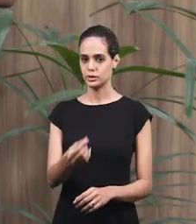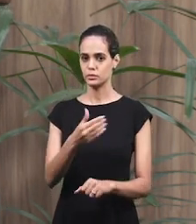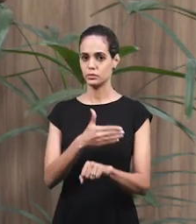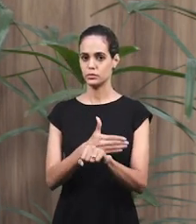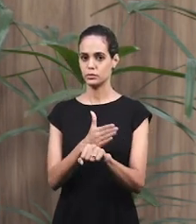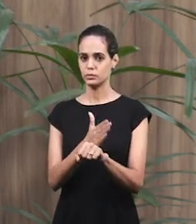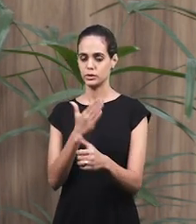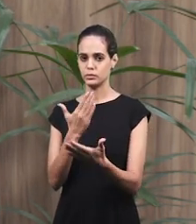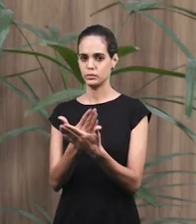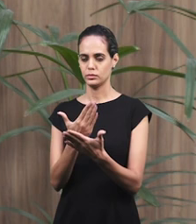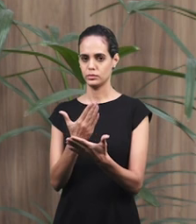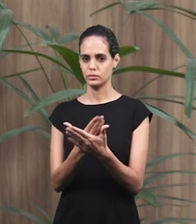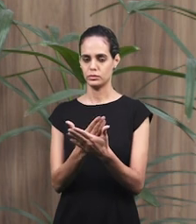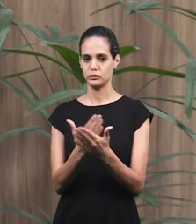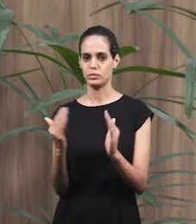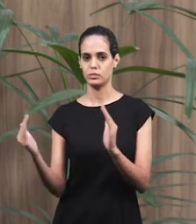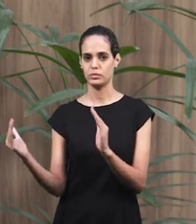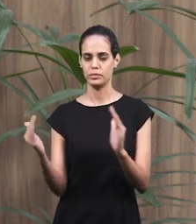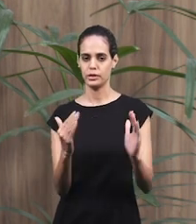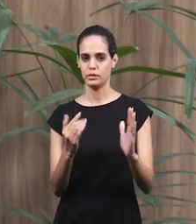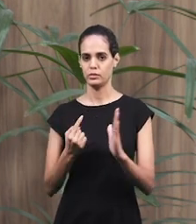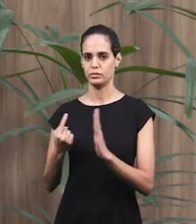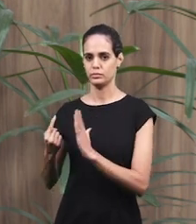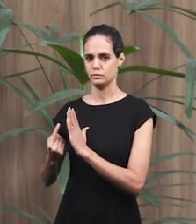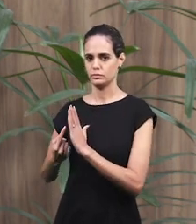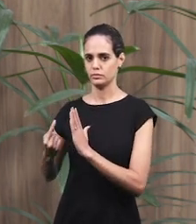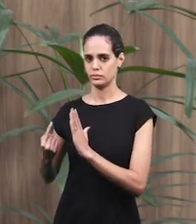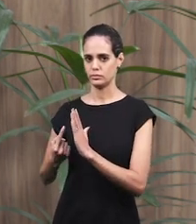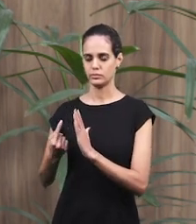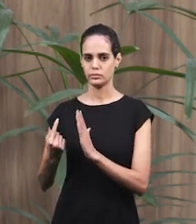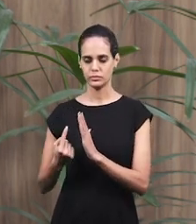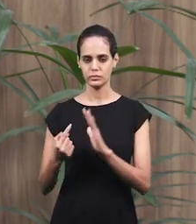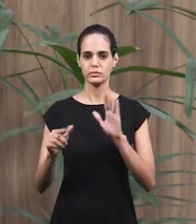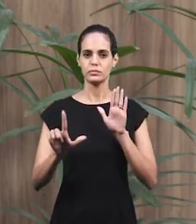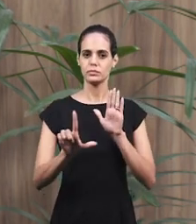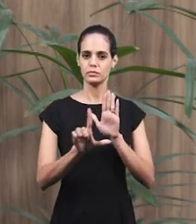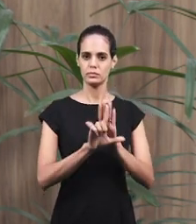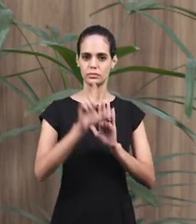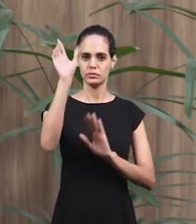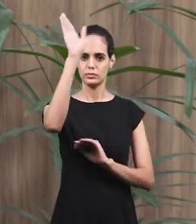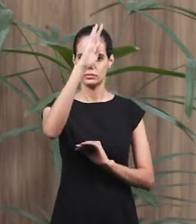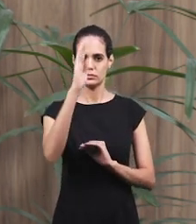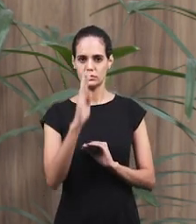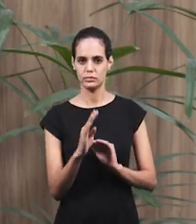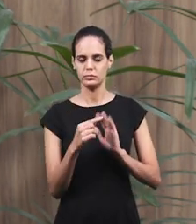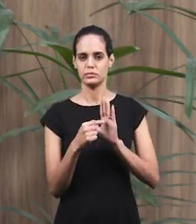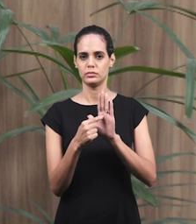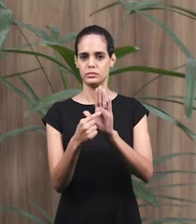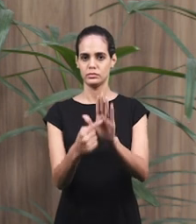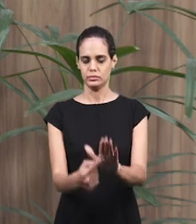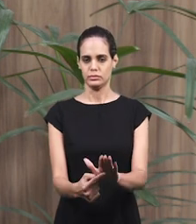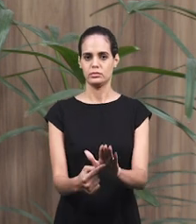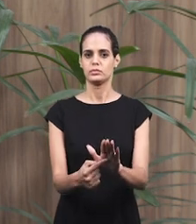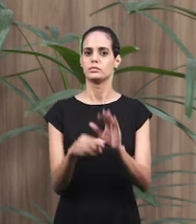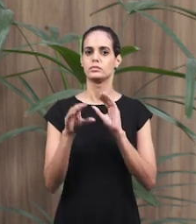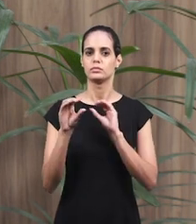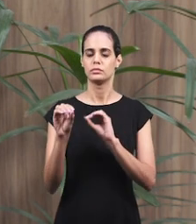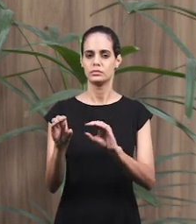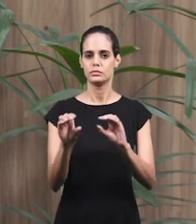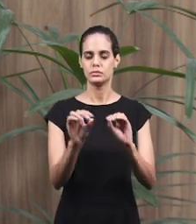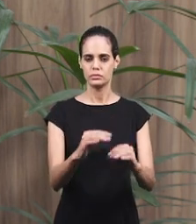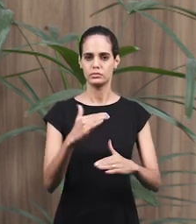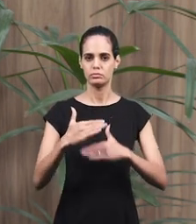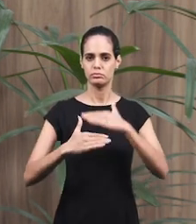nos estudos durante o isolamento social? A legislação brasileira trata da